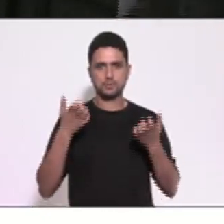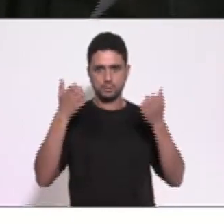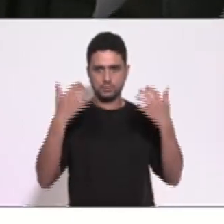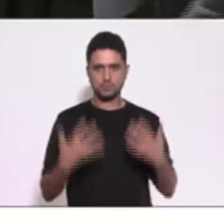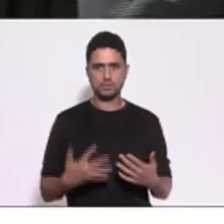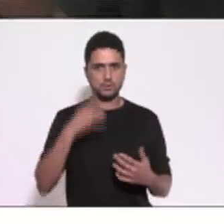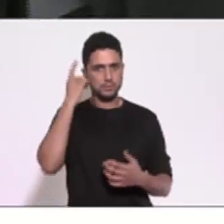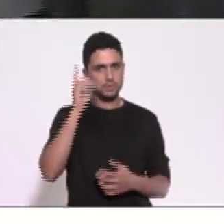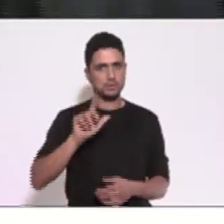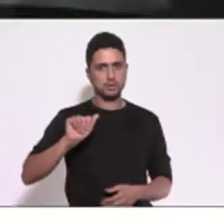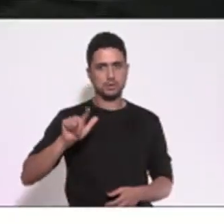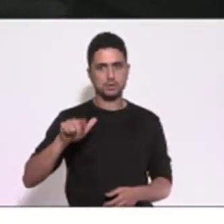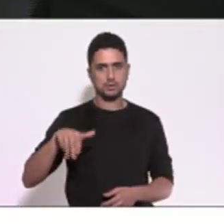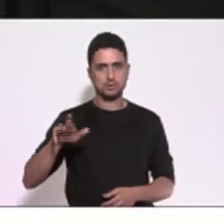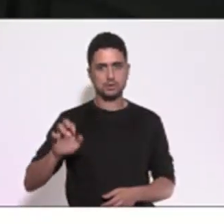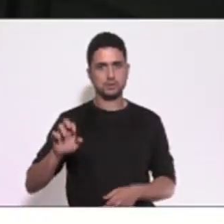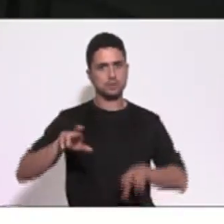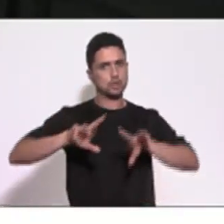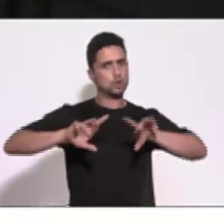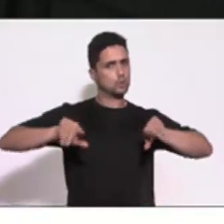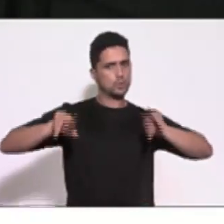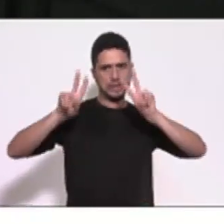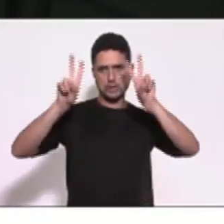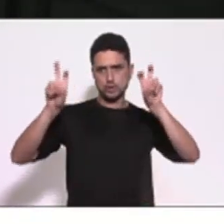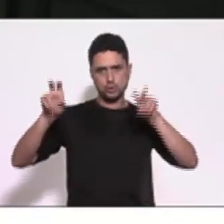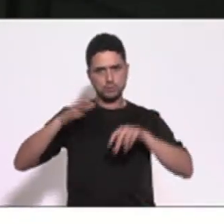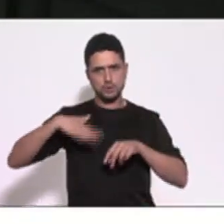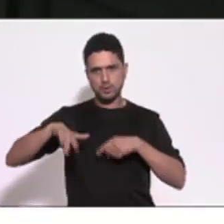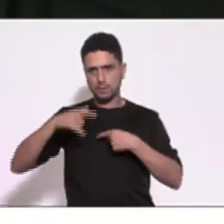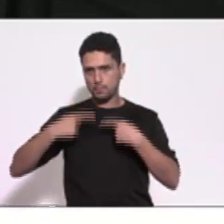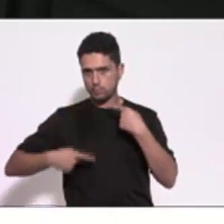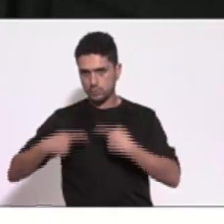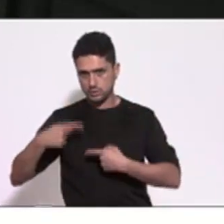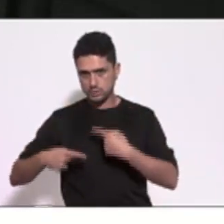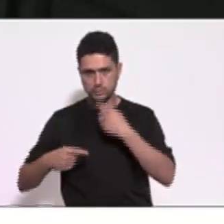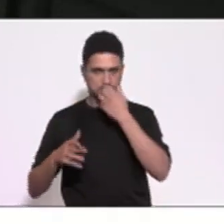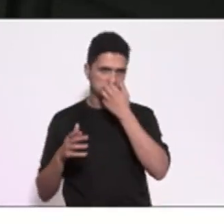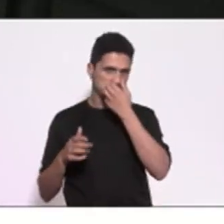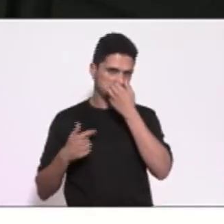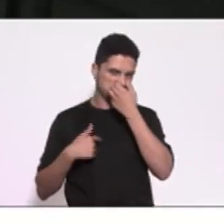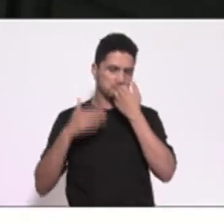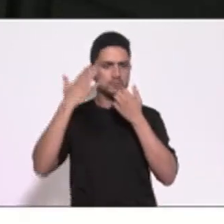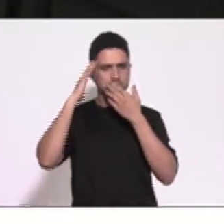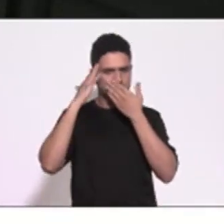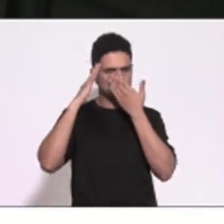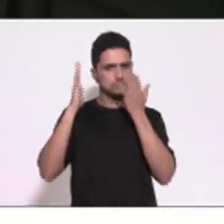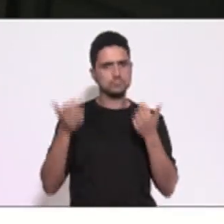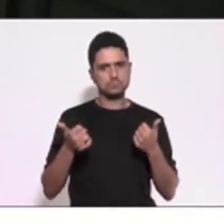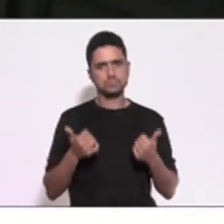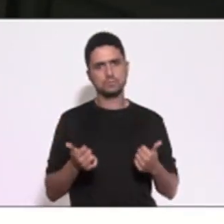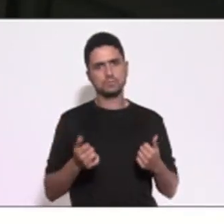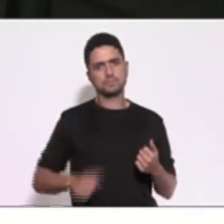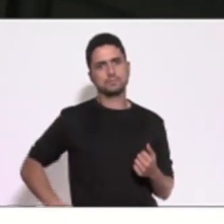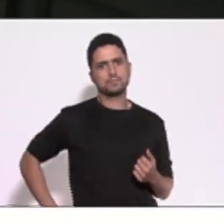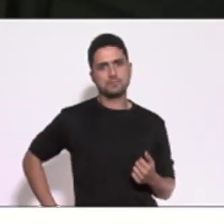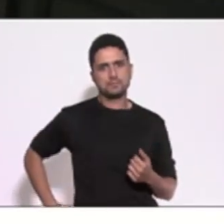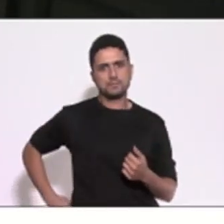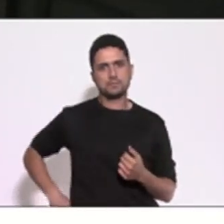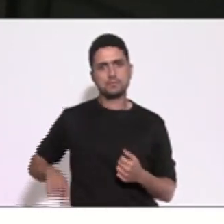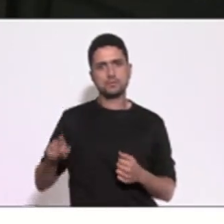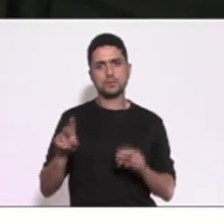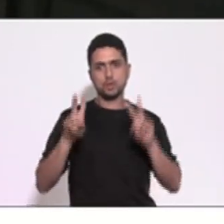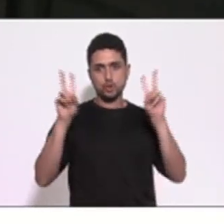Alexandre, que não é nada de ato político. Quer dizer, eu entendo perfeitamente sobre